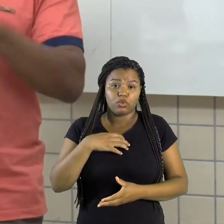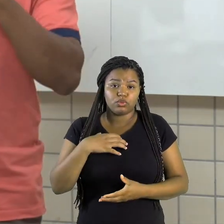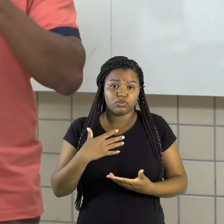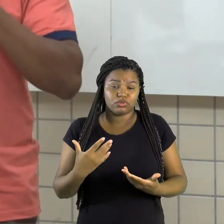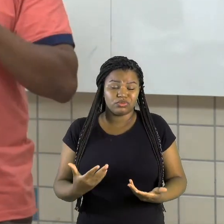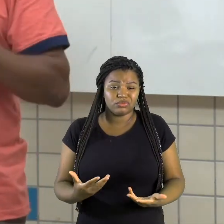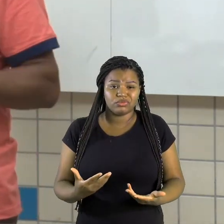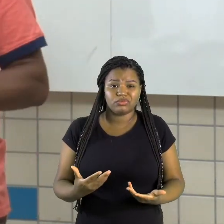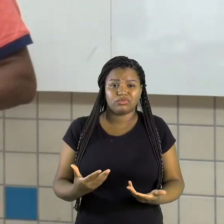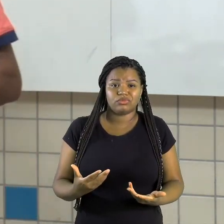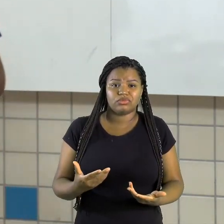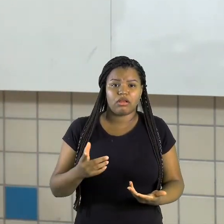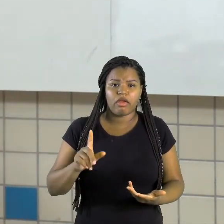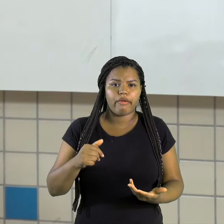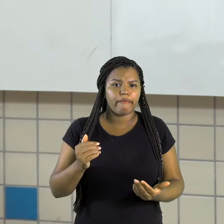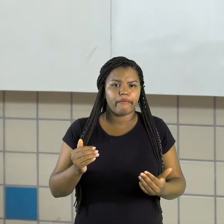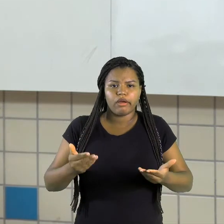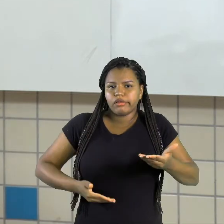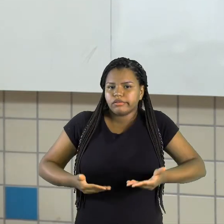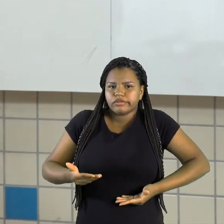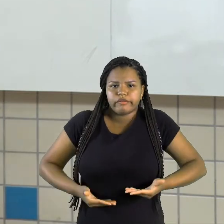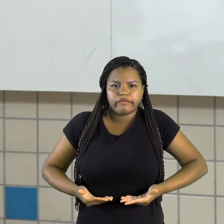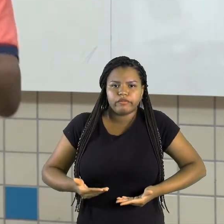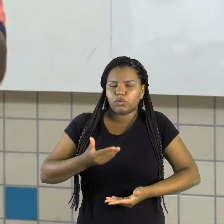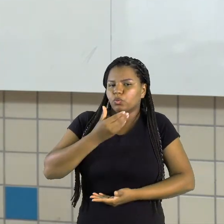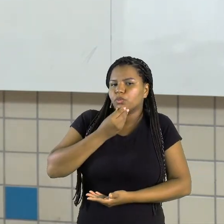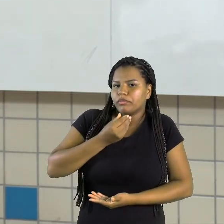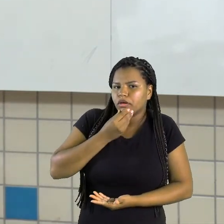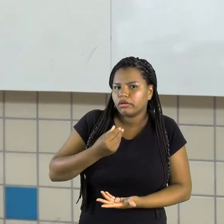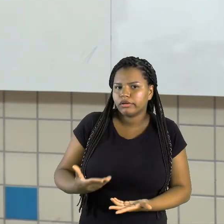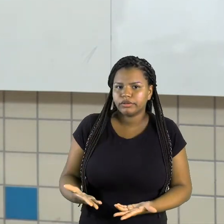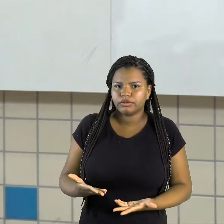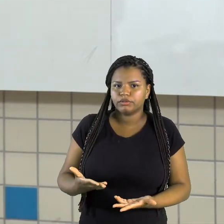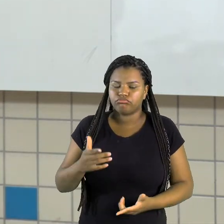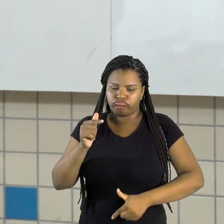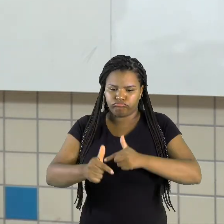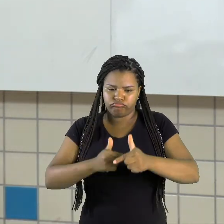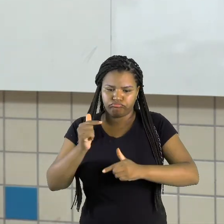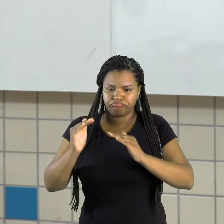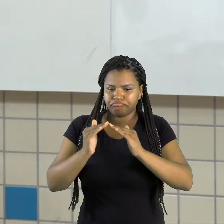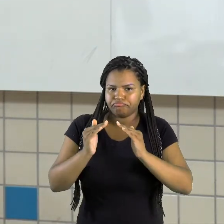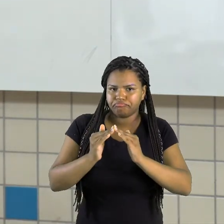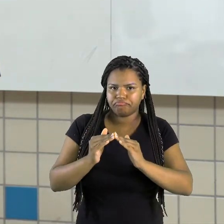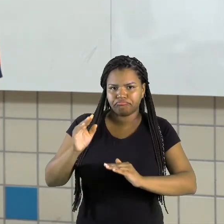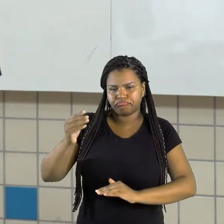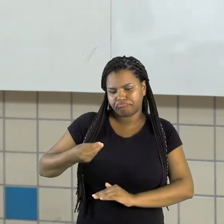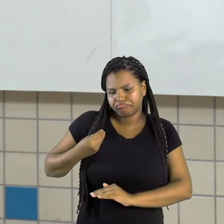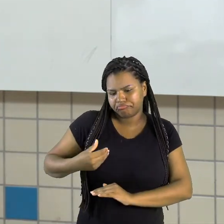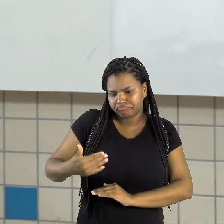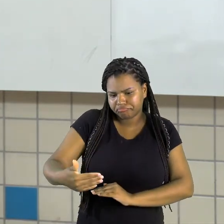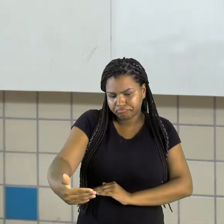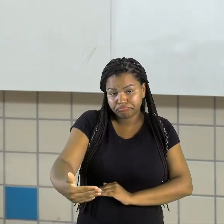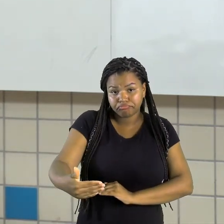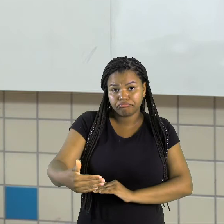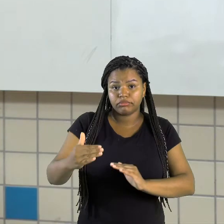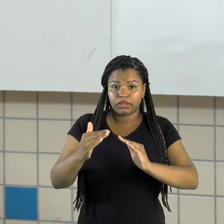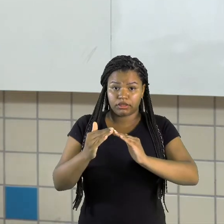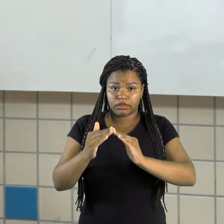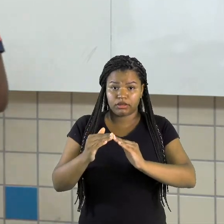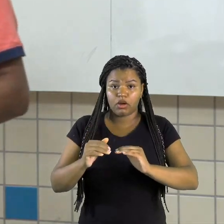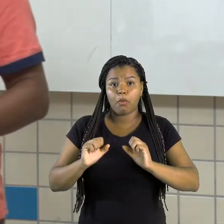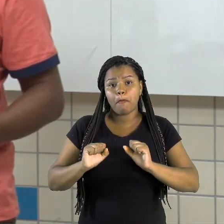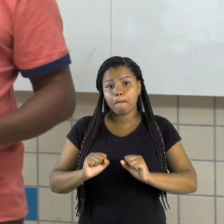uma condição servil ao marido, nas tarefas domésticas, cotidianas de casa, ou também podia